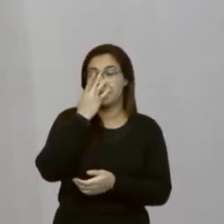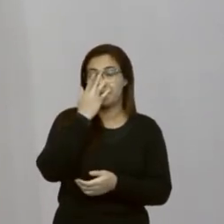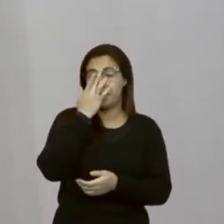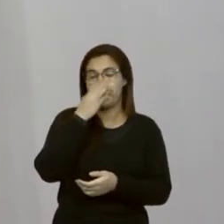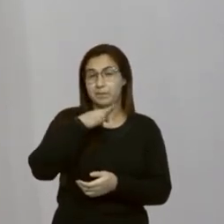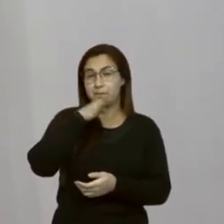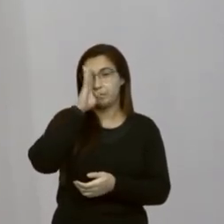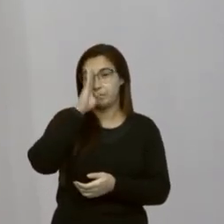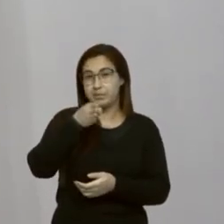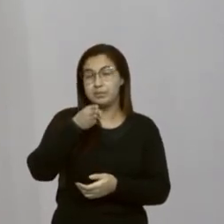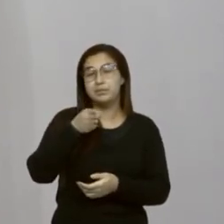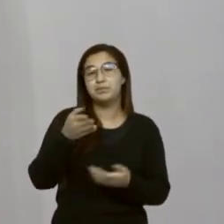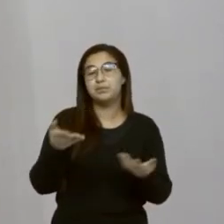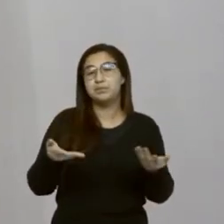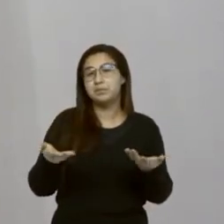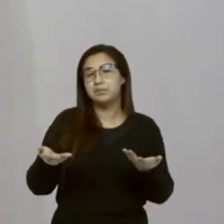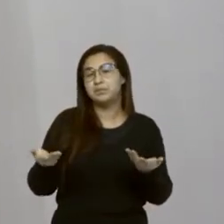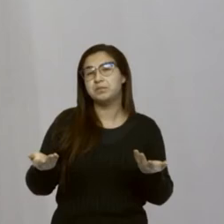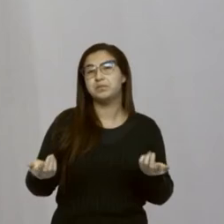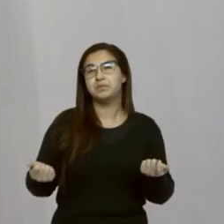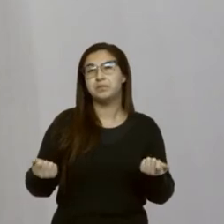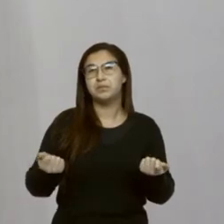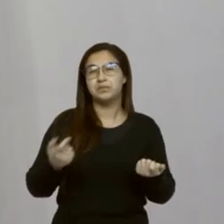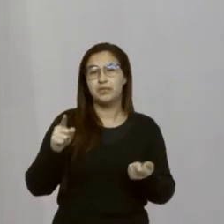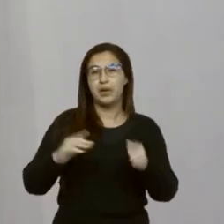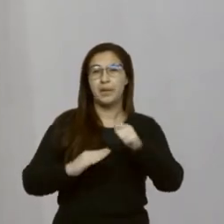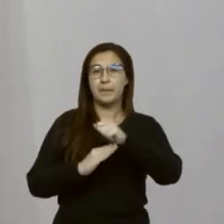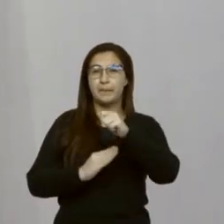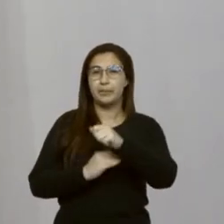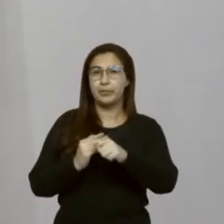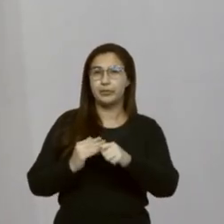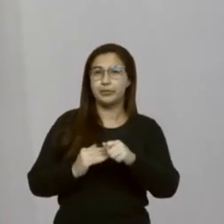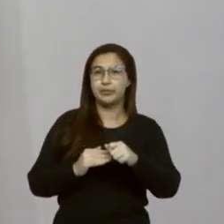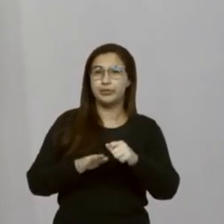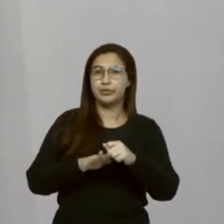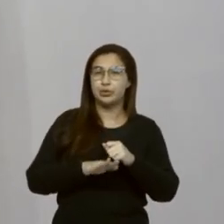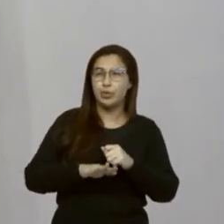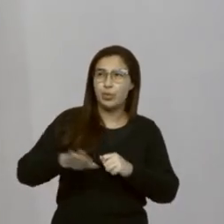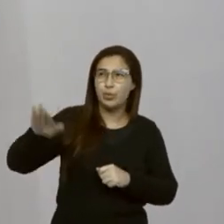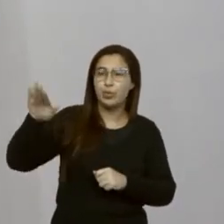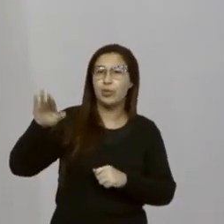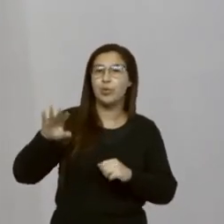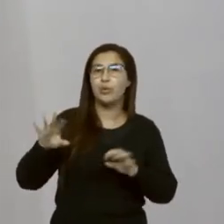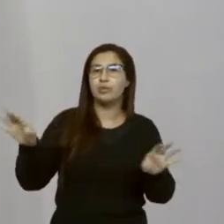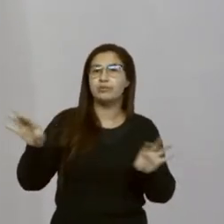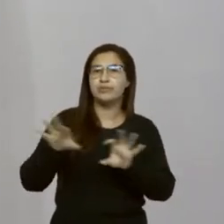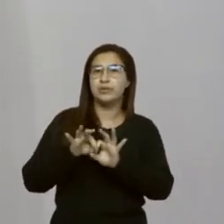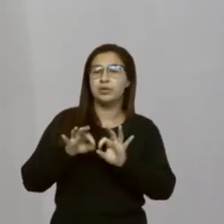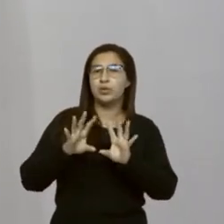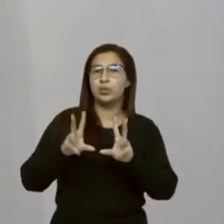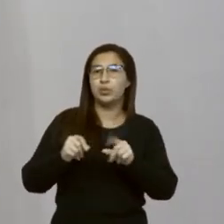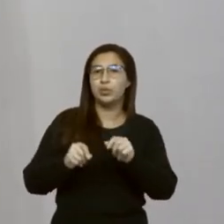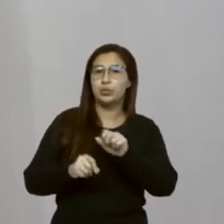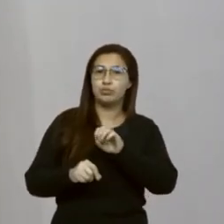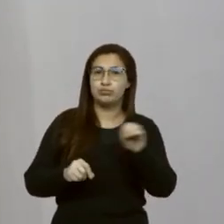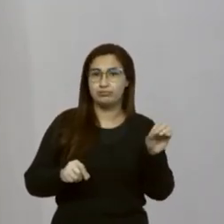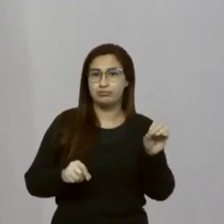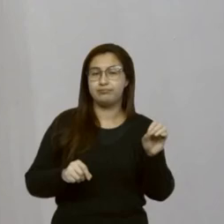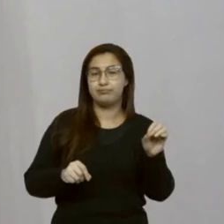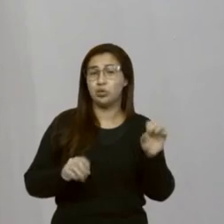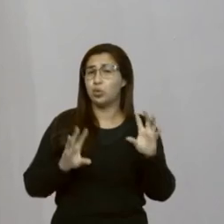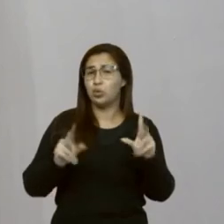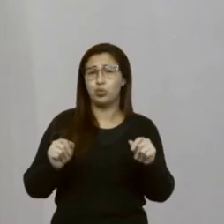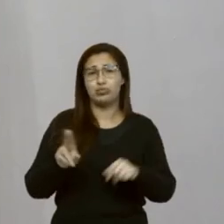a ponte da subida, a ponte que liga todo o nosso oeste. Tudo passa por